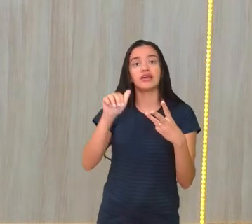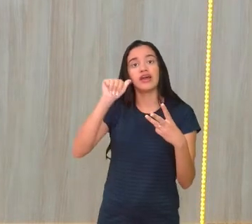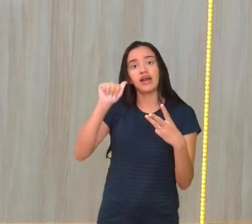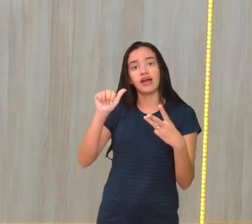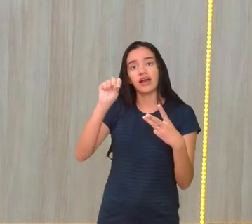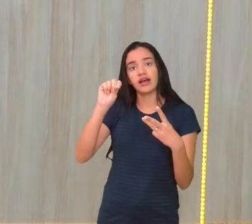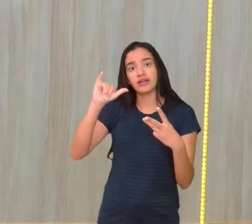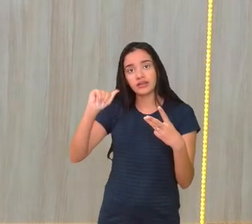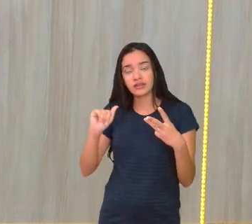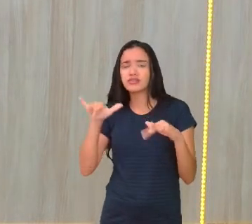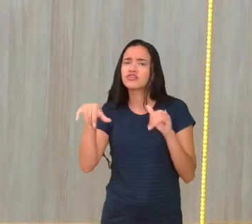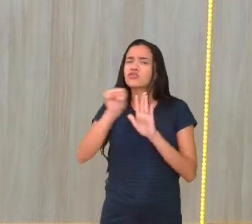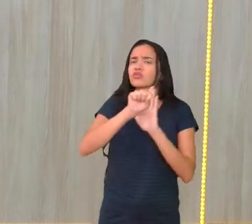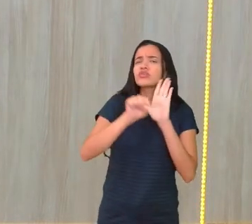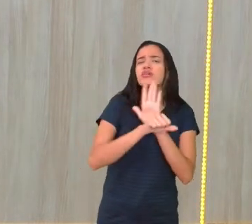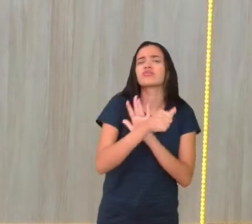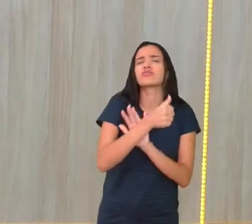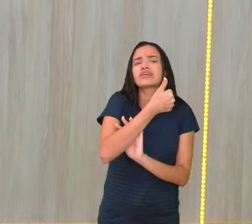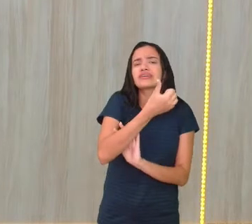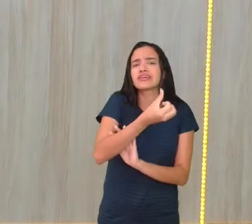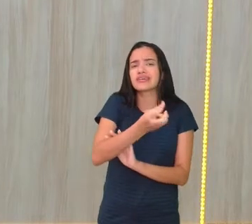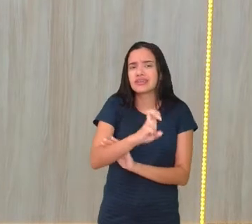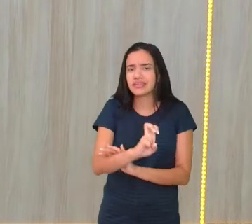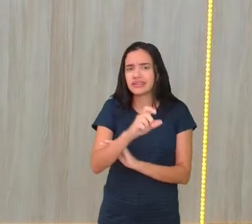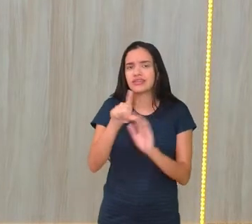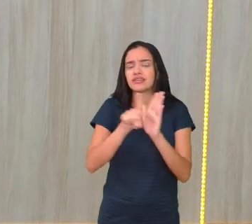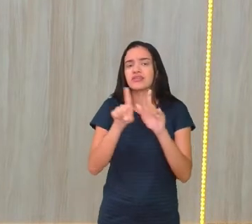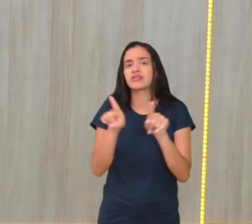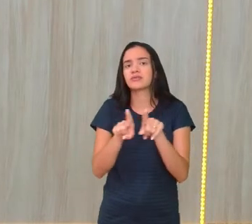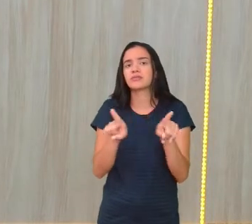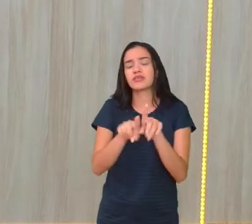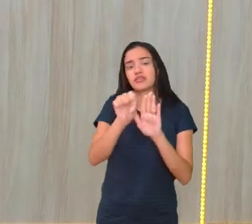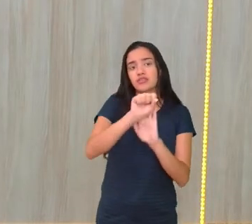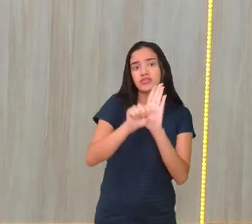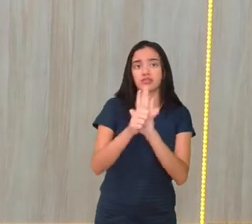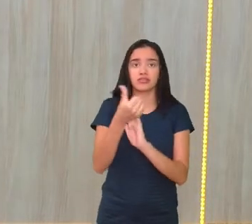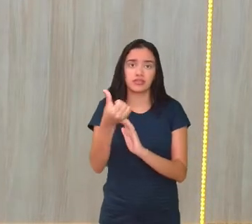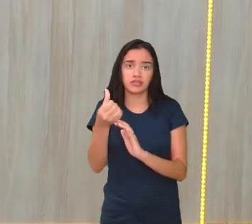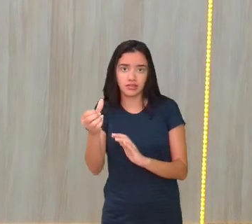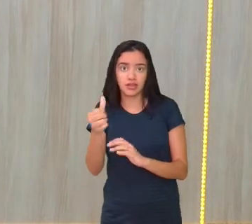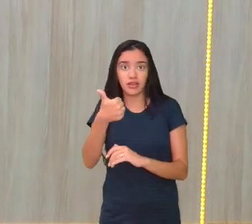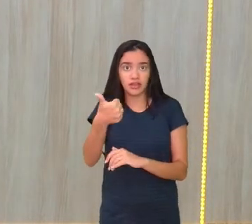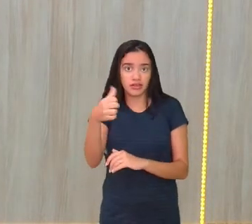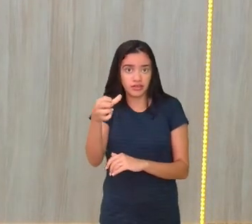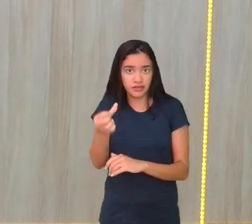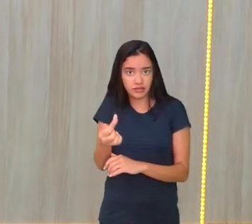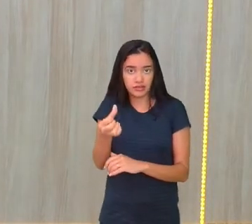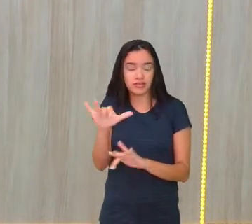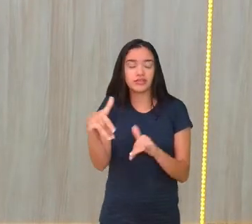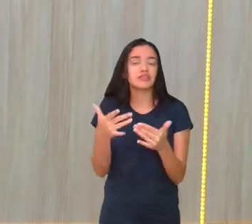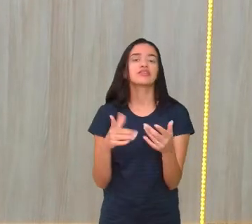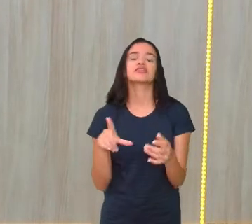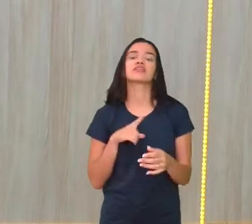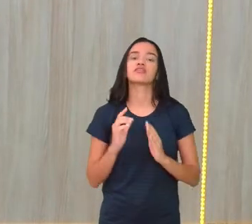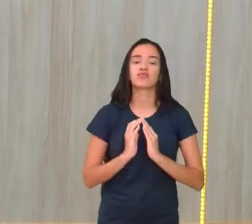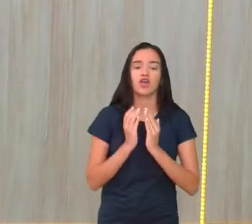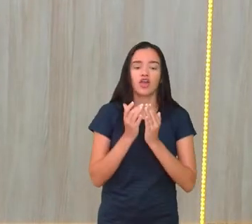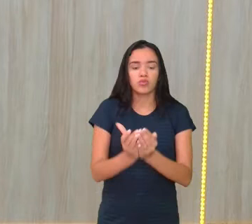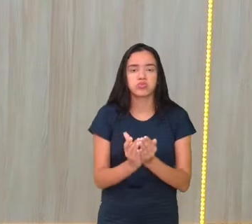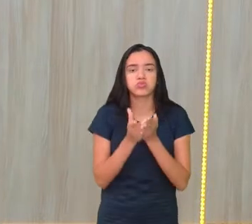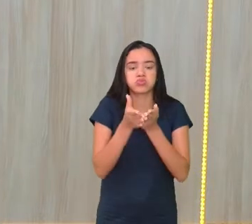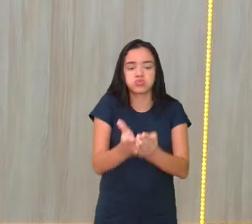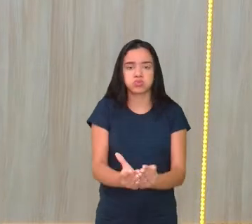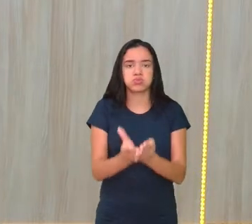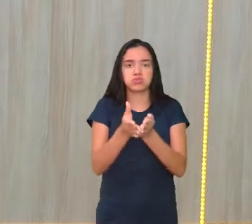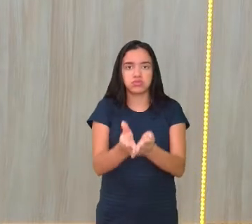período aí, entre os séculos XV e XVI, que é onde ocorreram essas navegações, né, empreendidas